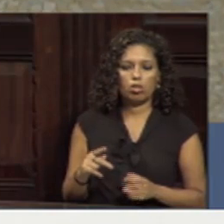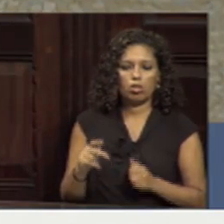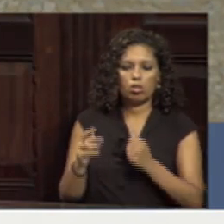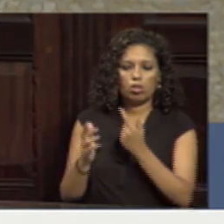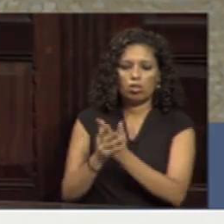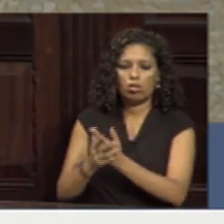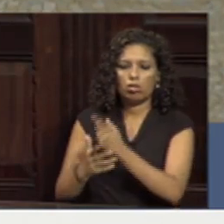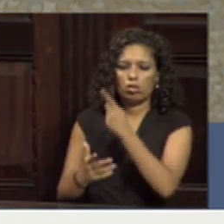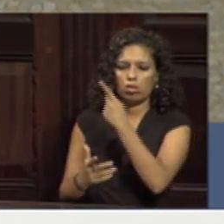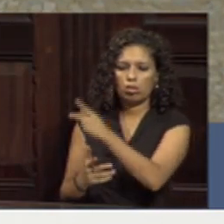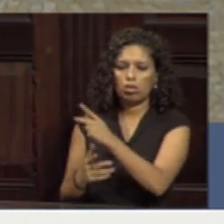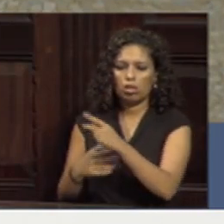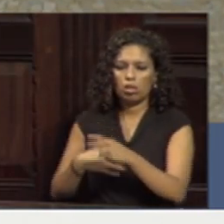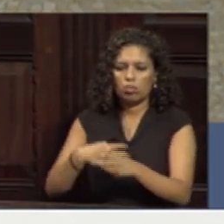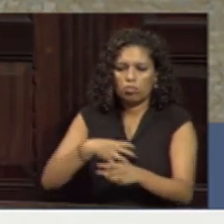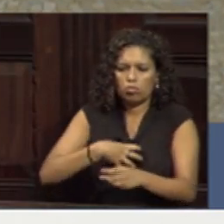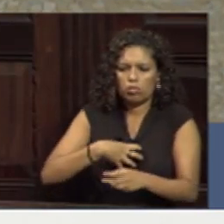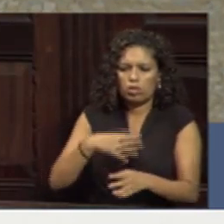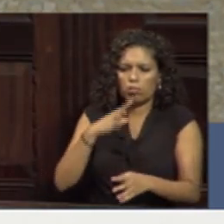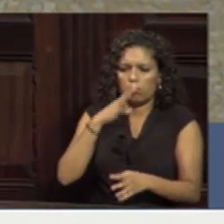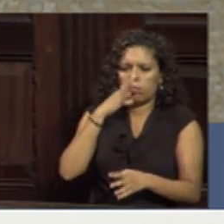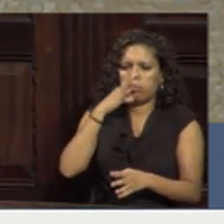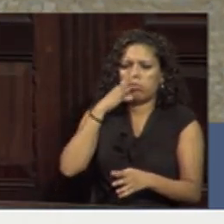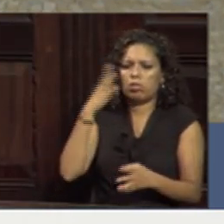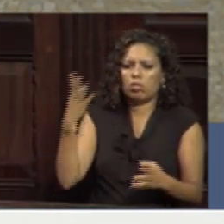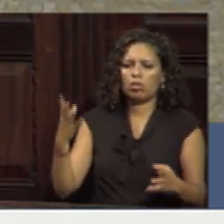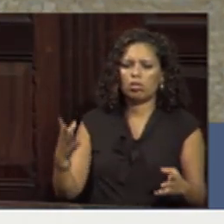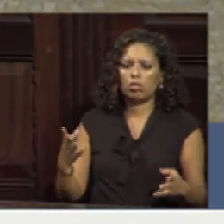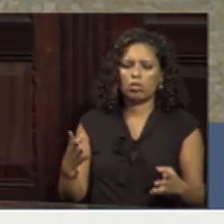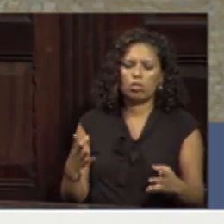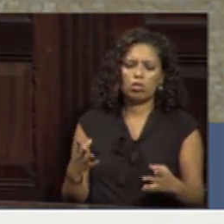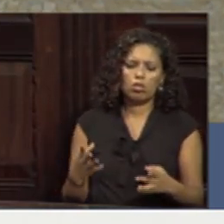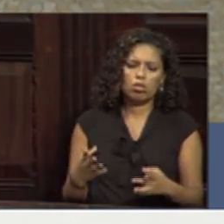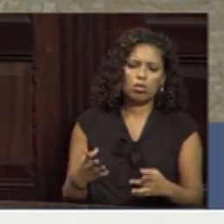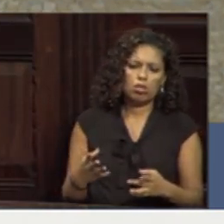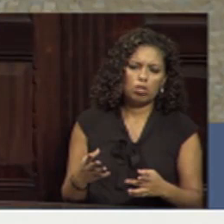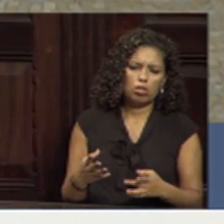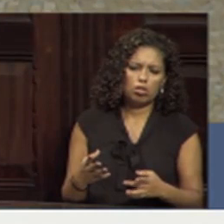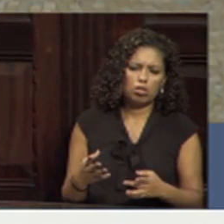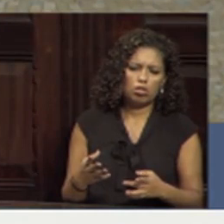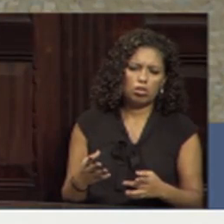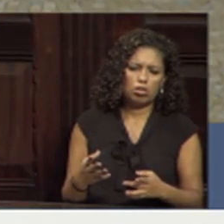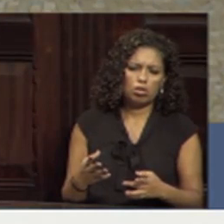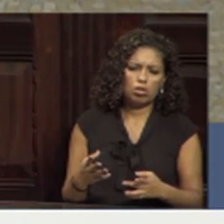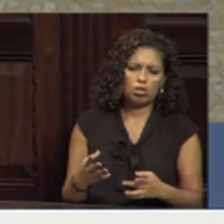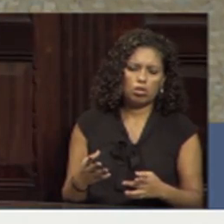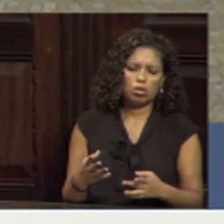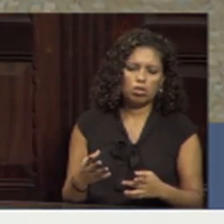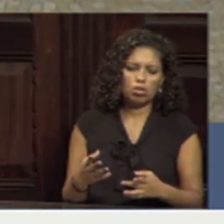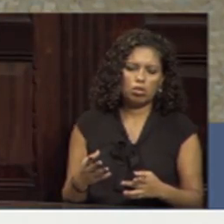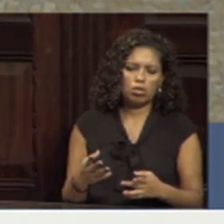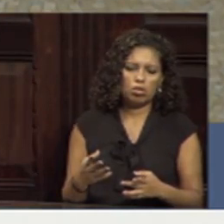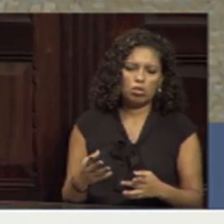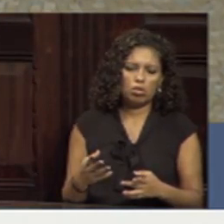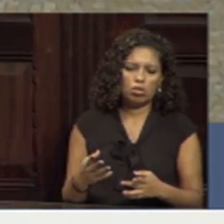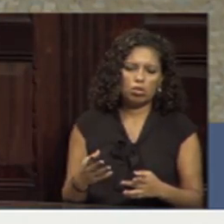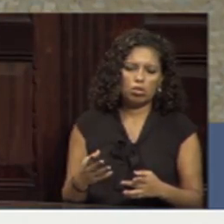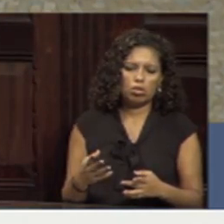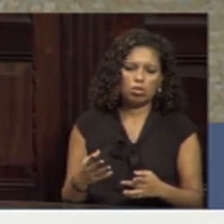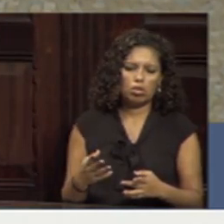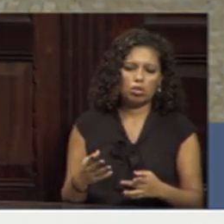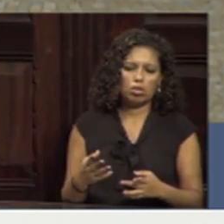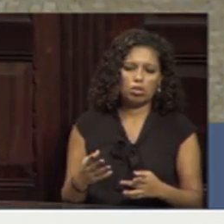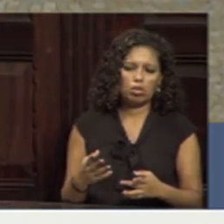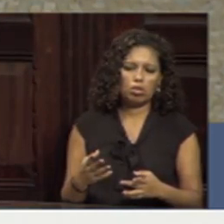como me chocam também os assassinatos das mulheres grávidas, que foram mortas em pouco